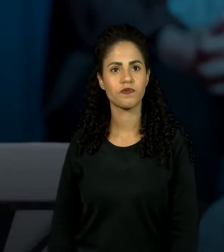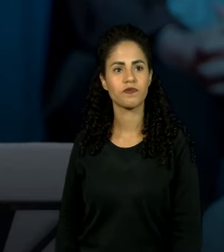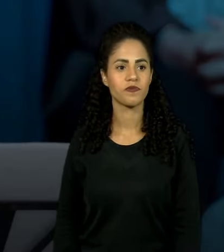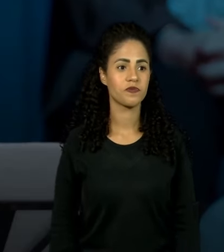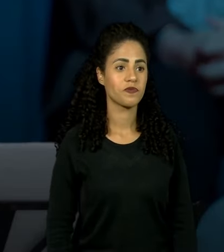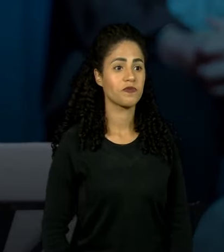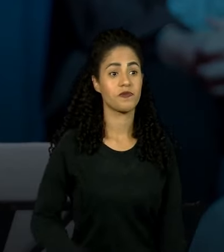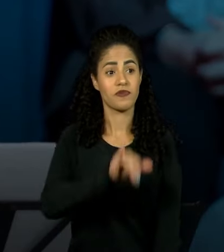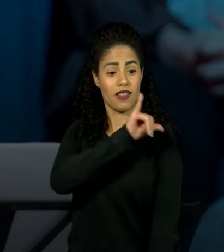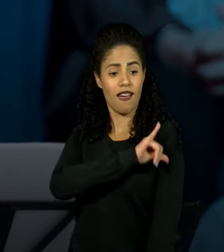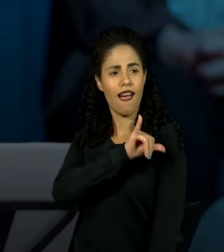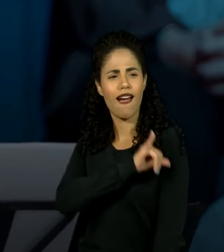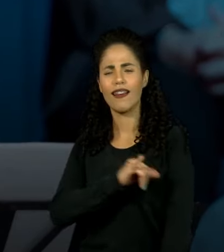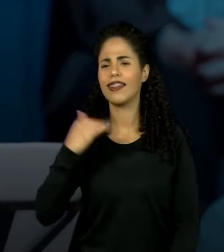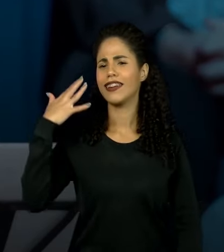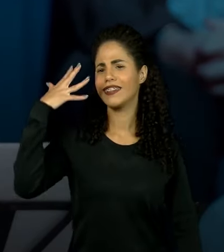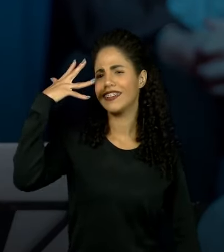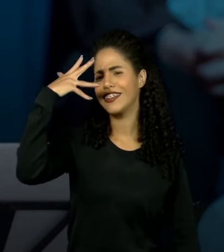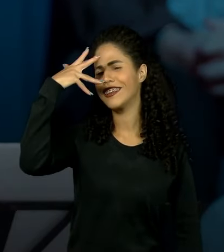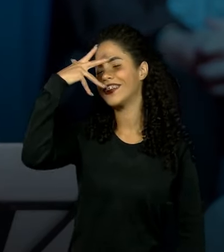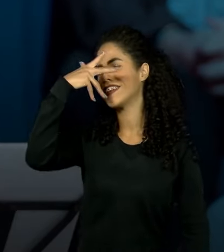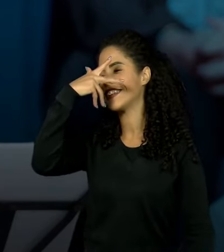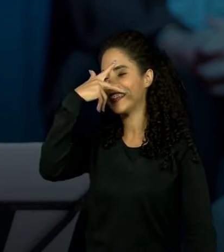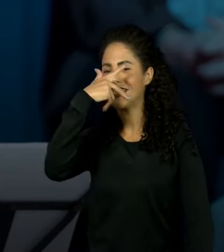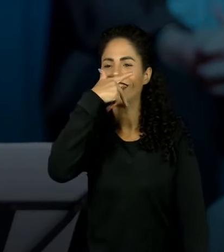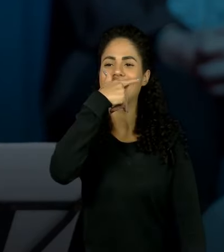o Rio de Janeiro continua